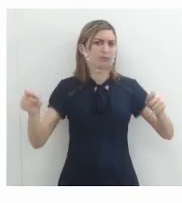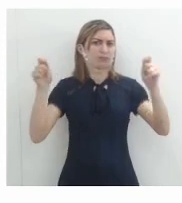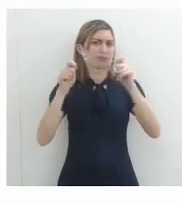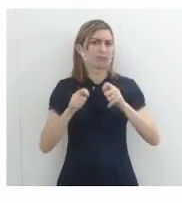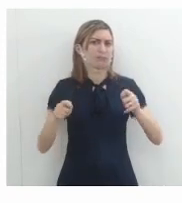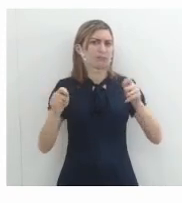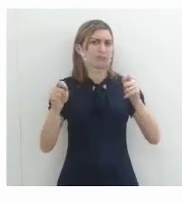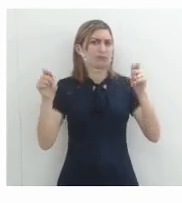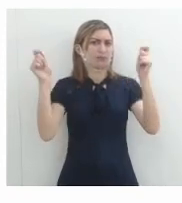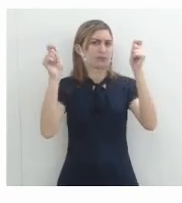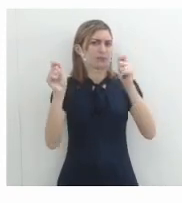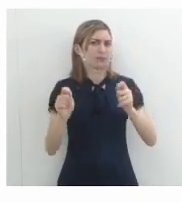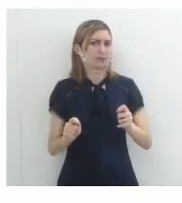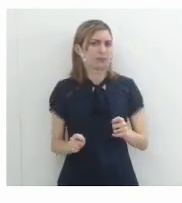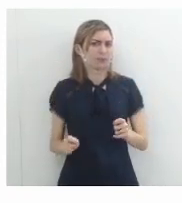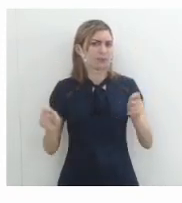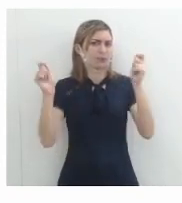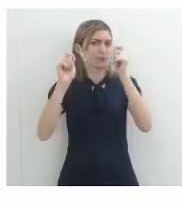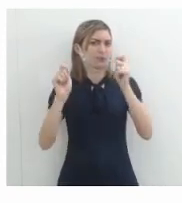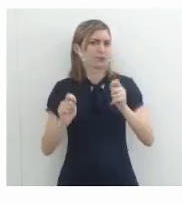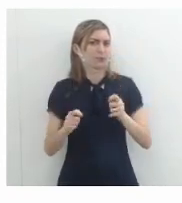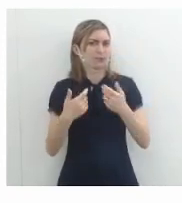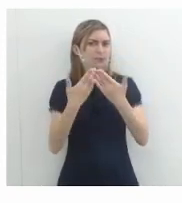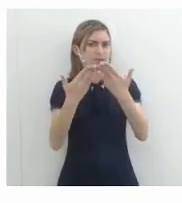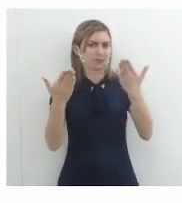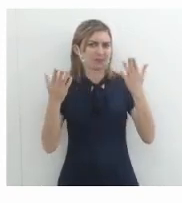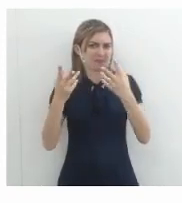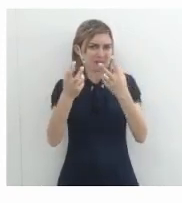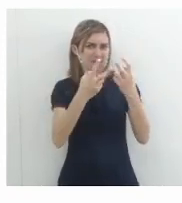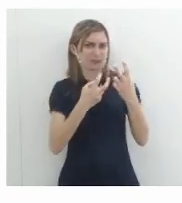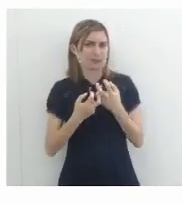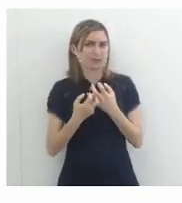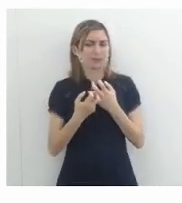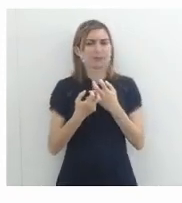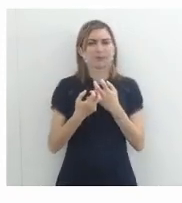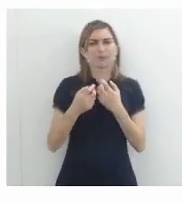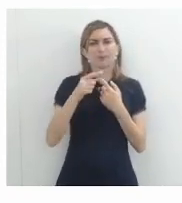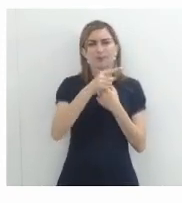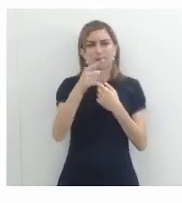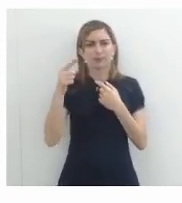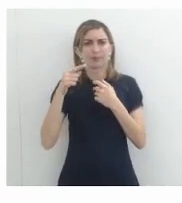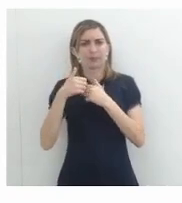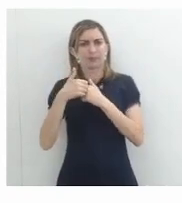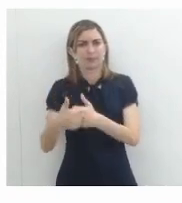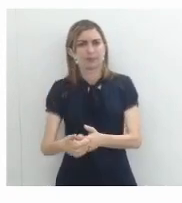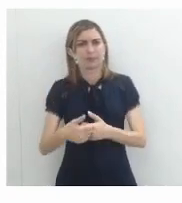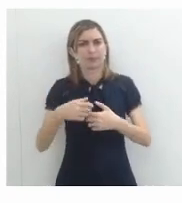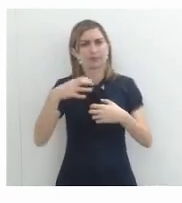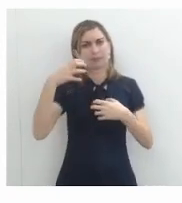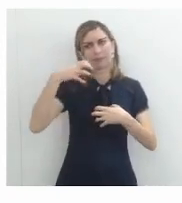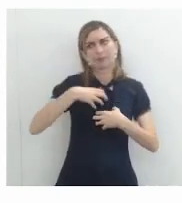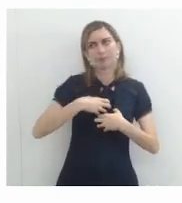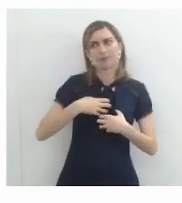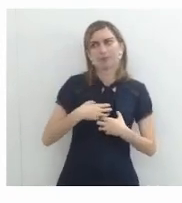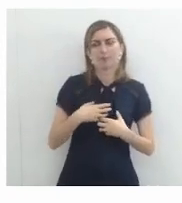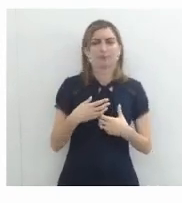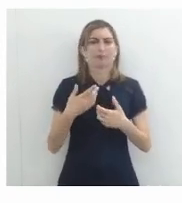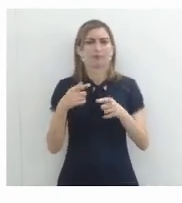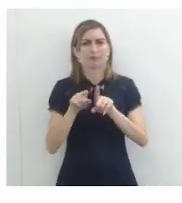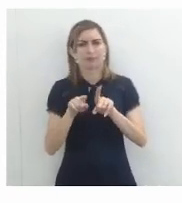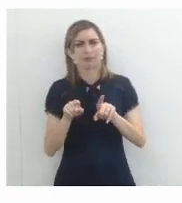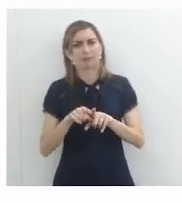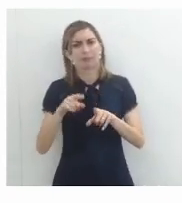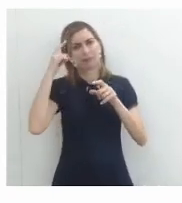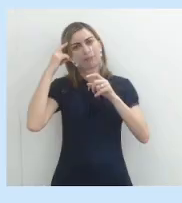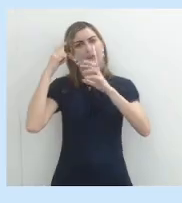da arte bidimensional. A percepção das dimensões é percebida pelos sentidos, mas é processado pelo cérebro